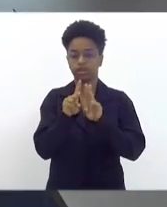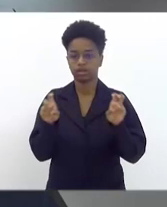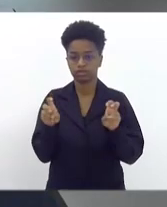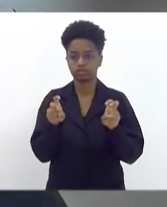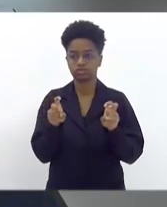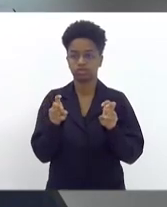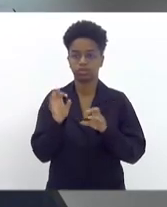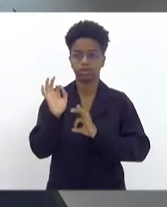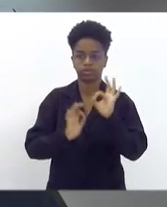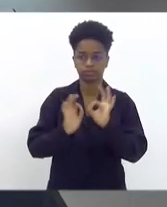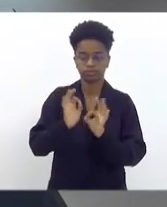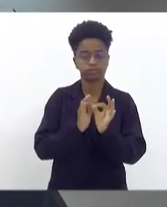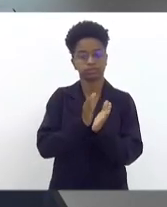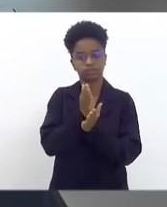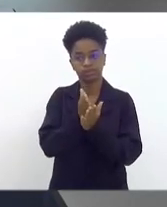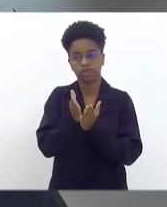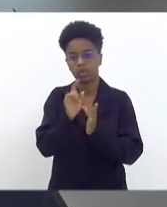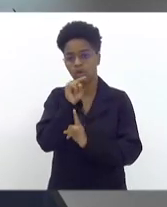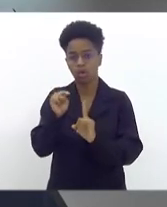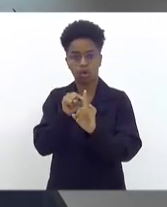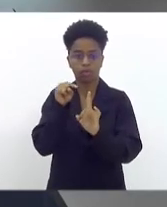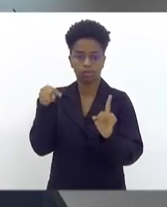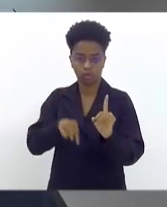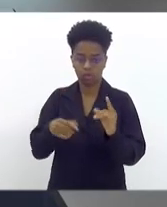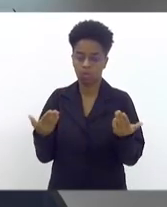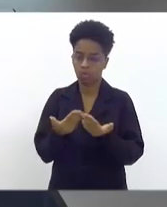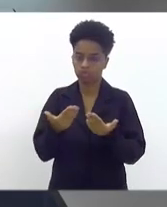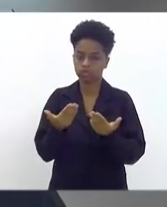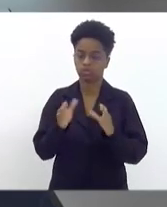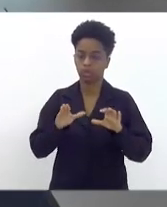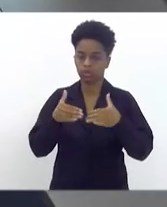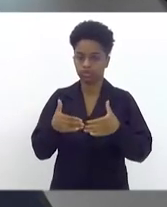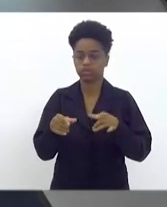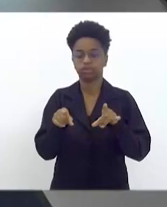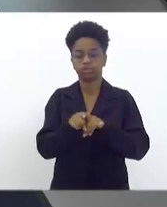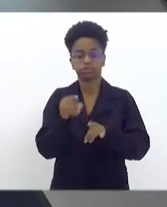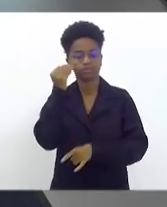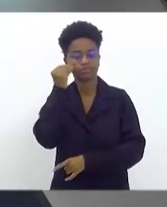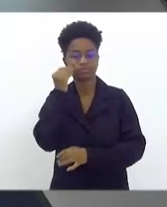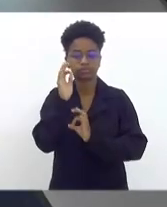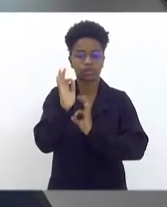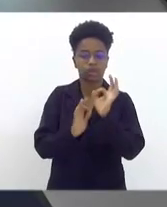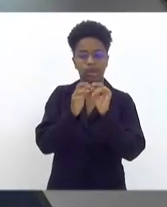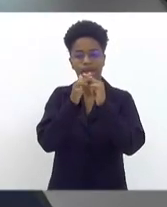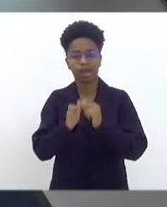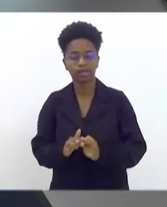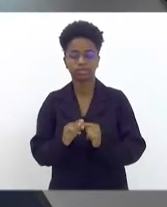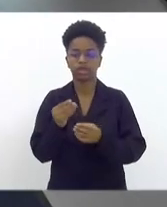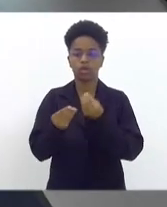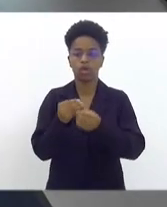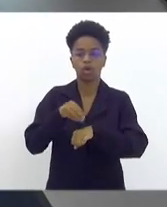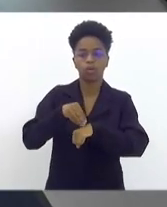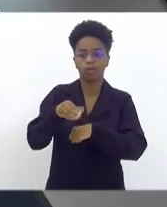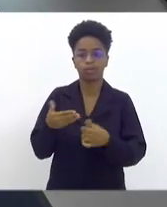os delineadores, né, os objetivos dessa colenda comissão, no sentido de aperfeiçoar o